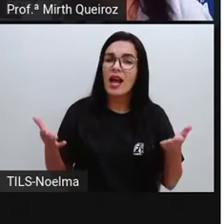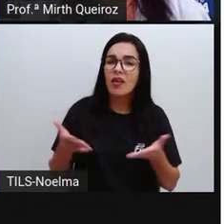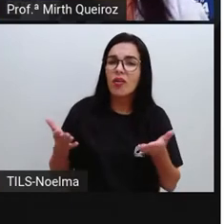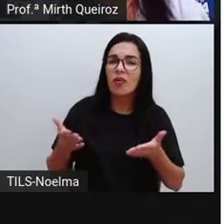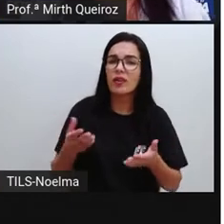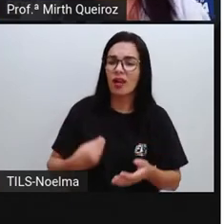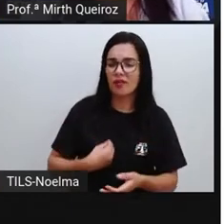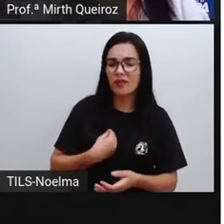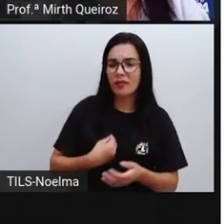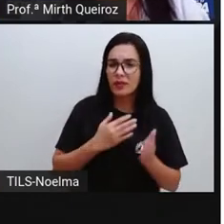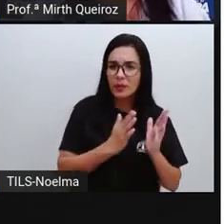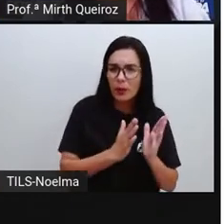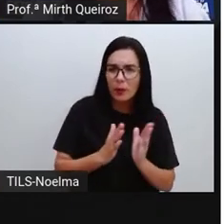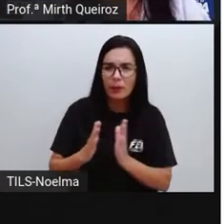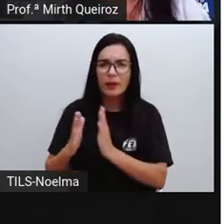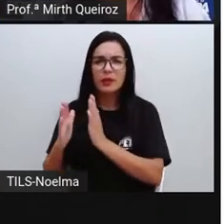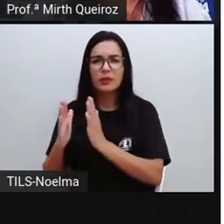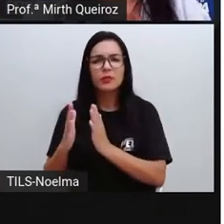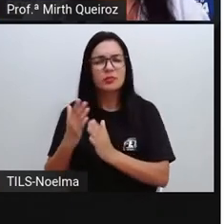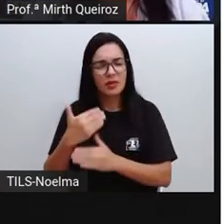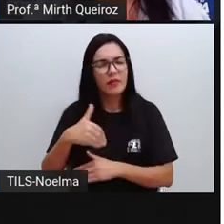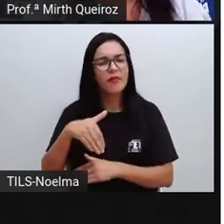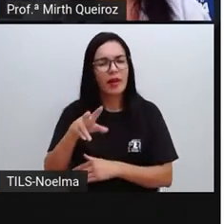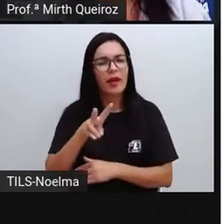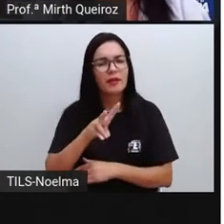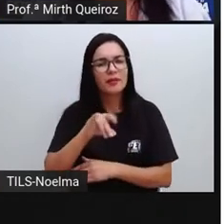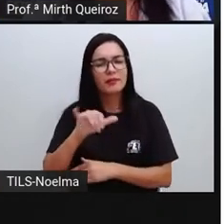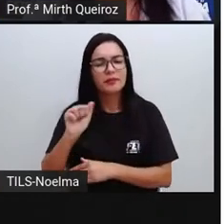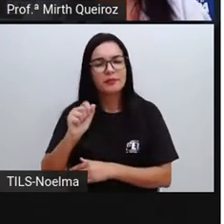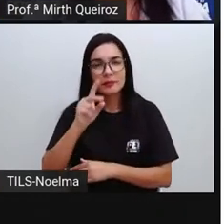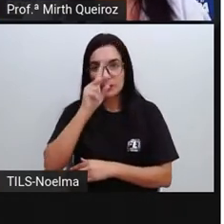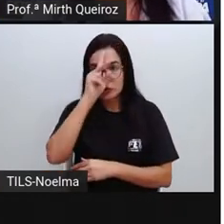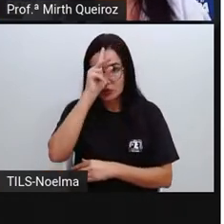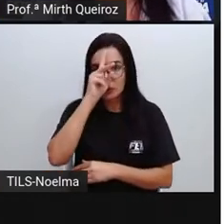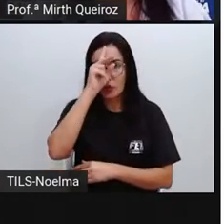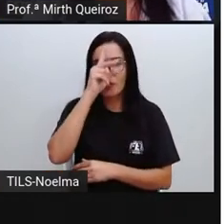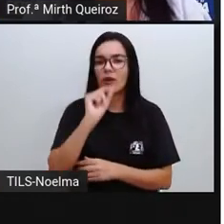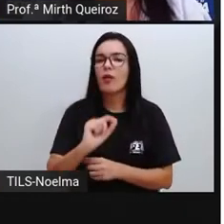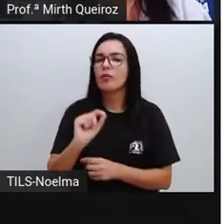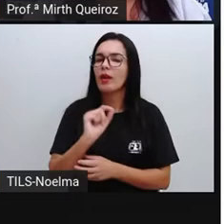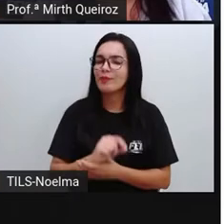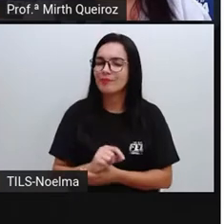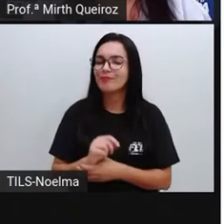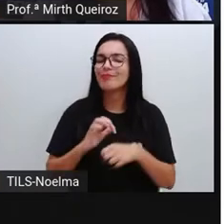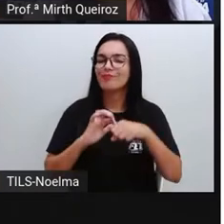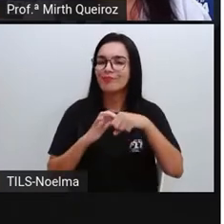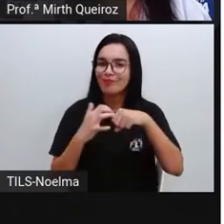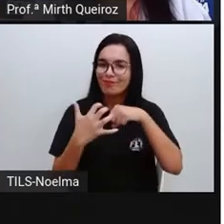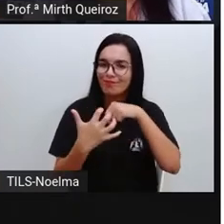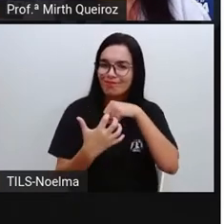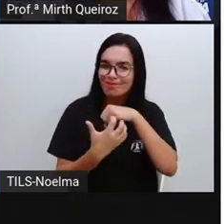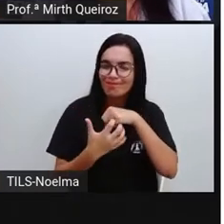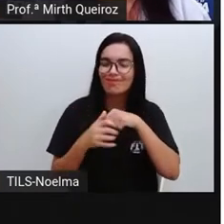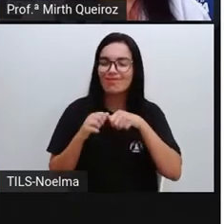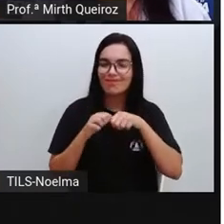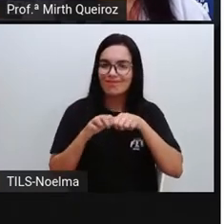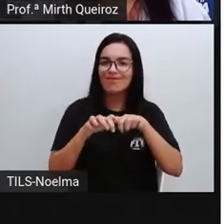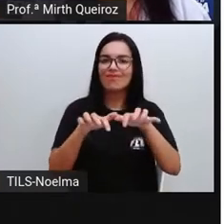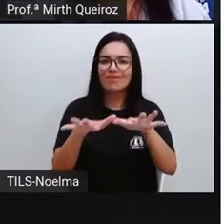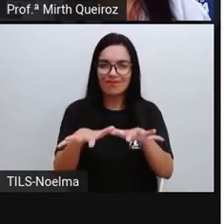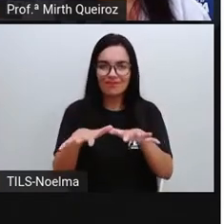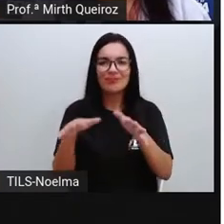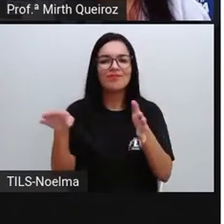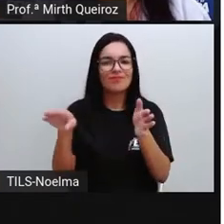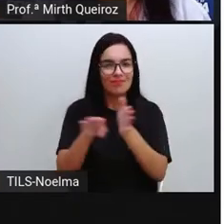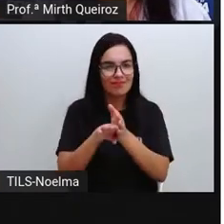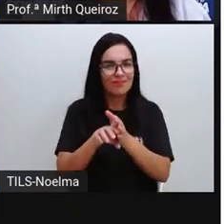Estamos vivendo um período que vai entrar para a história, já entrou para a história, né? A pandemia do novo coronavírus